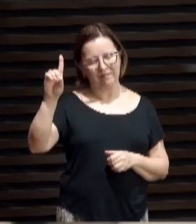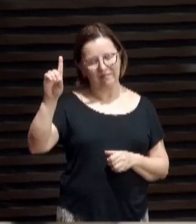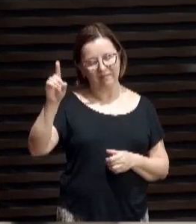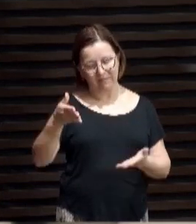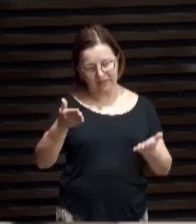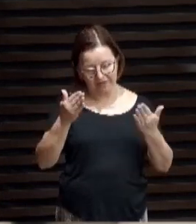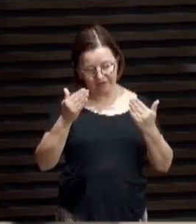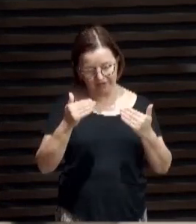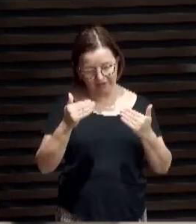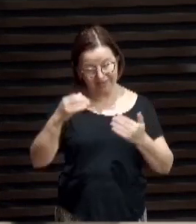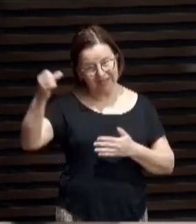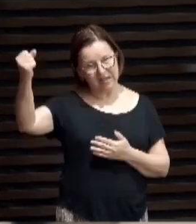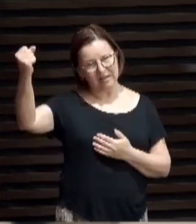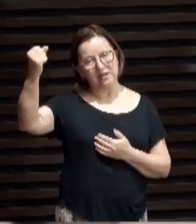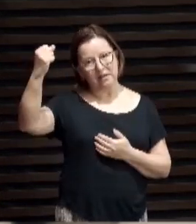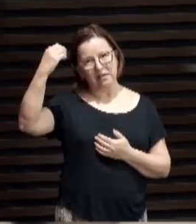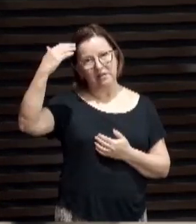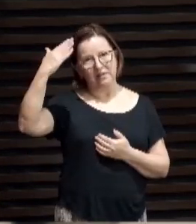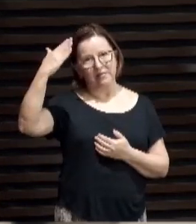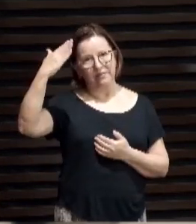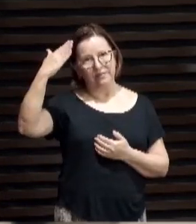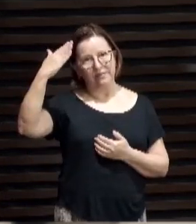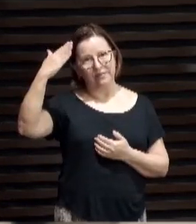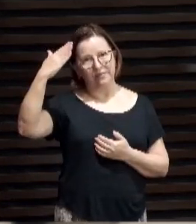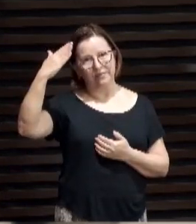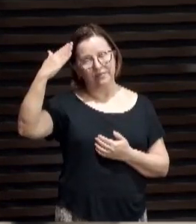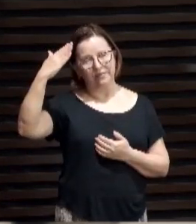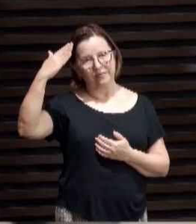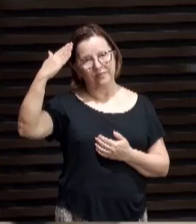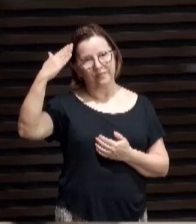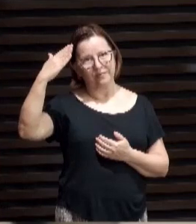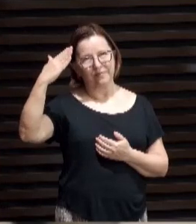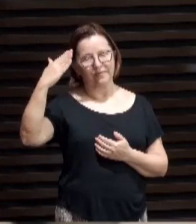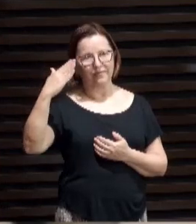dá-me a graça de apertar o botão